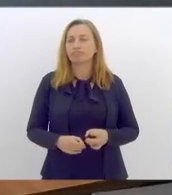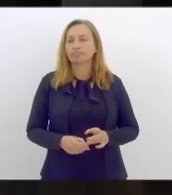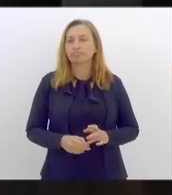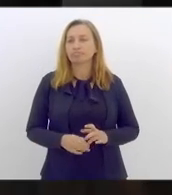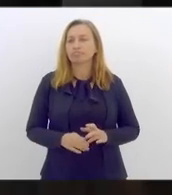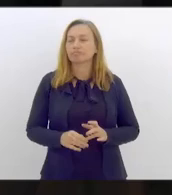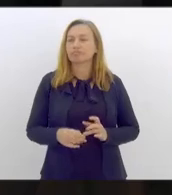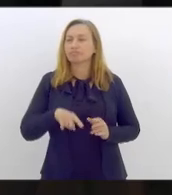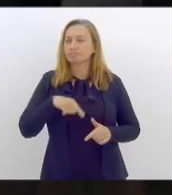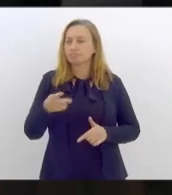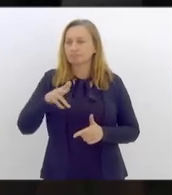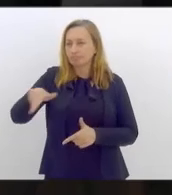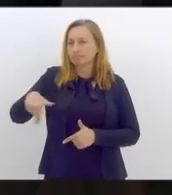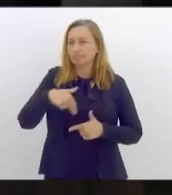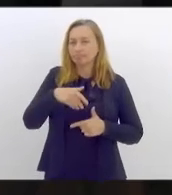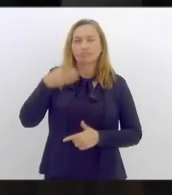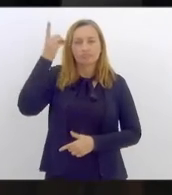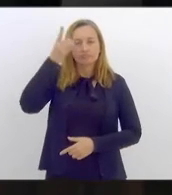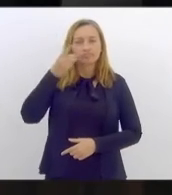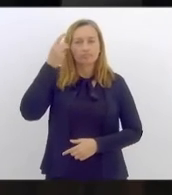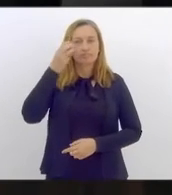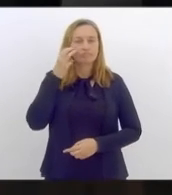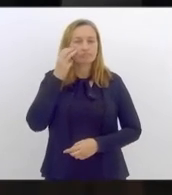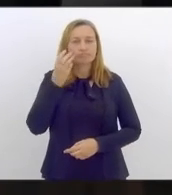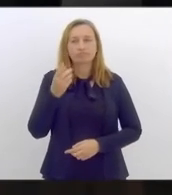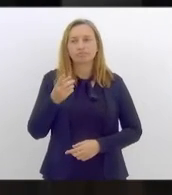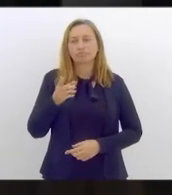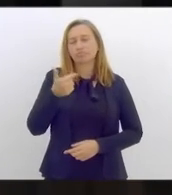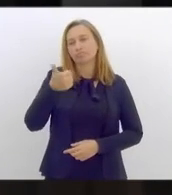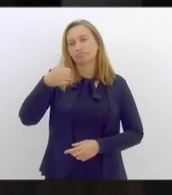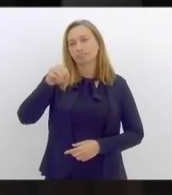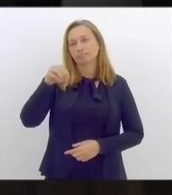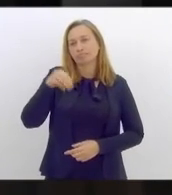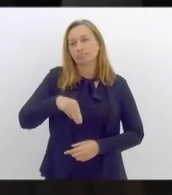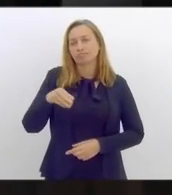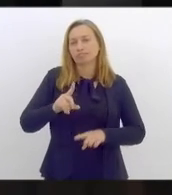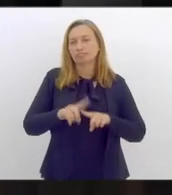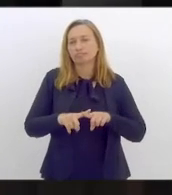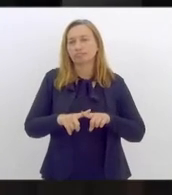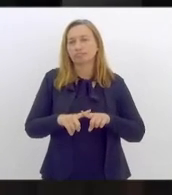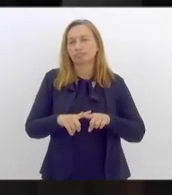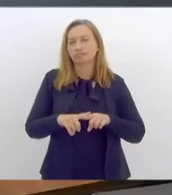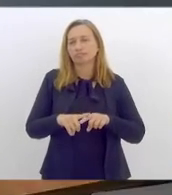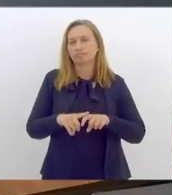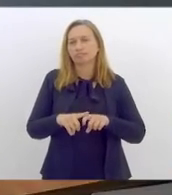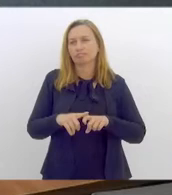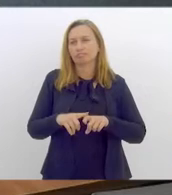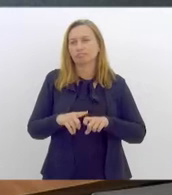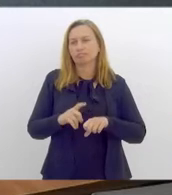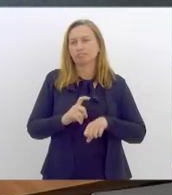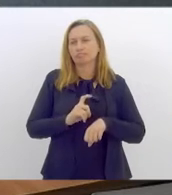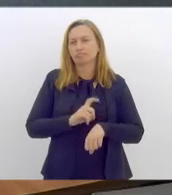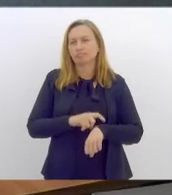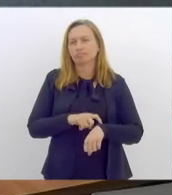próximo moradores escrito é o nome Deputado Valdete Carneiro vossa excelência indicou de 10 minutos no tempo regimental